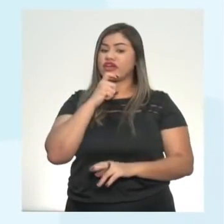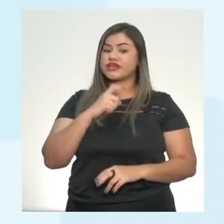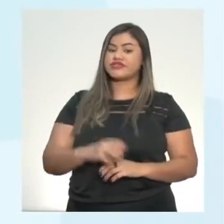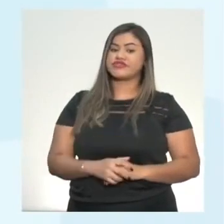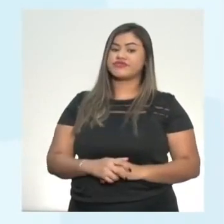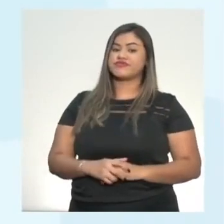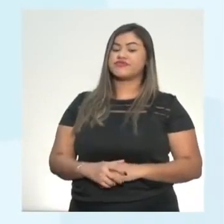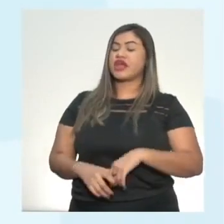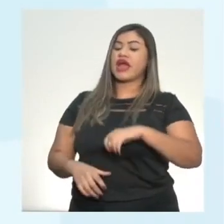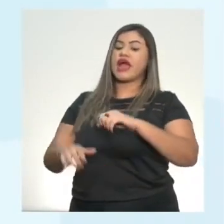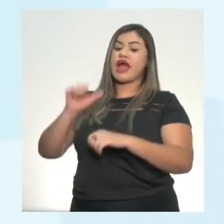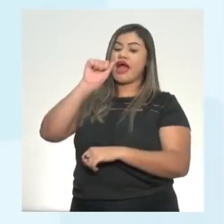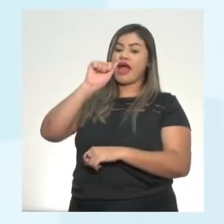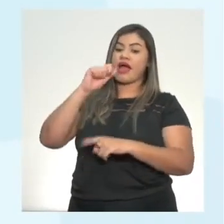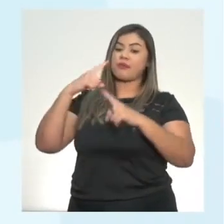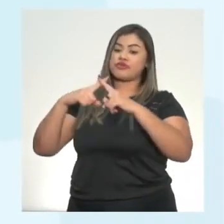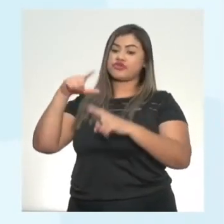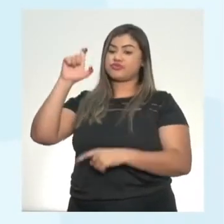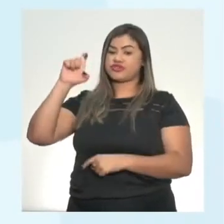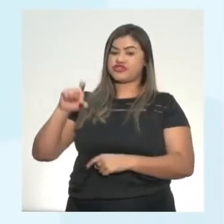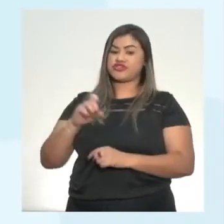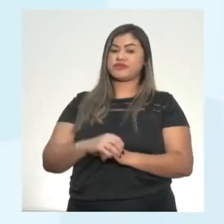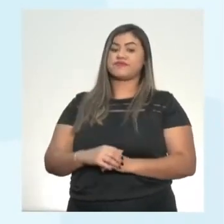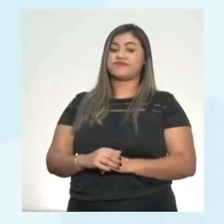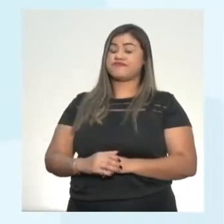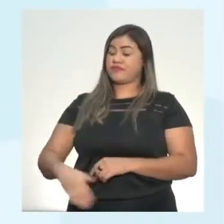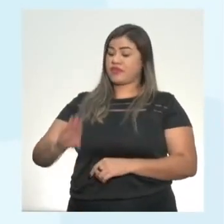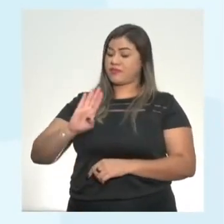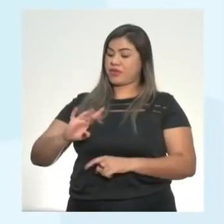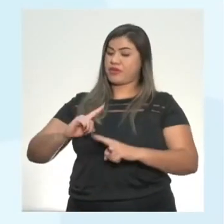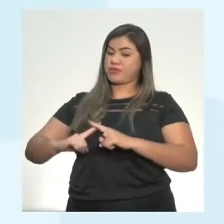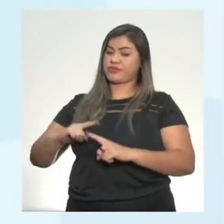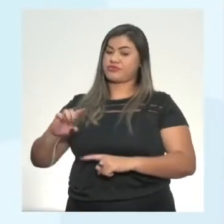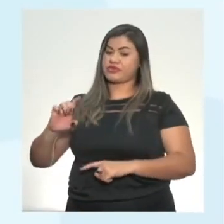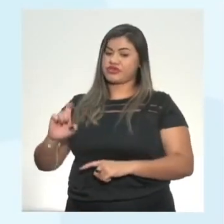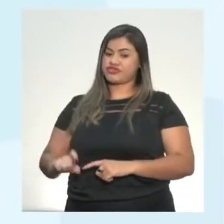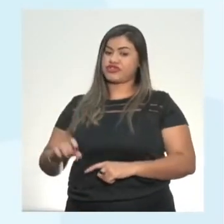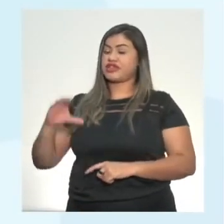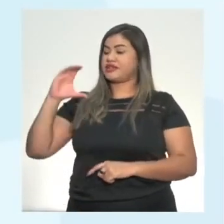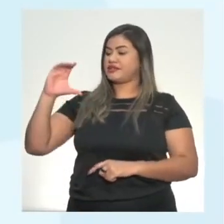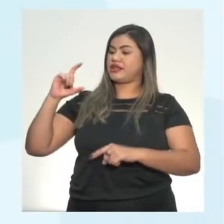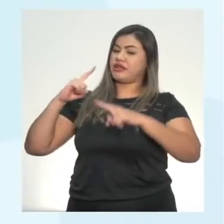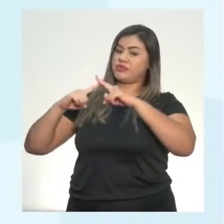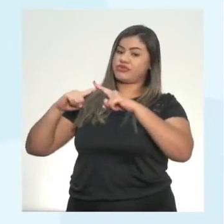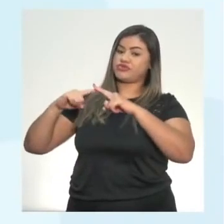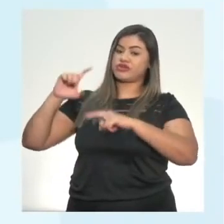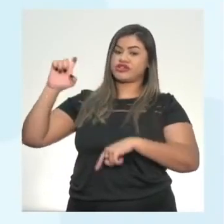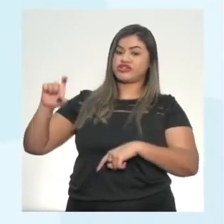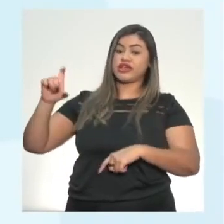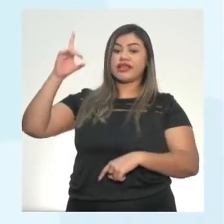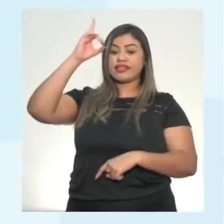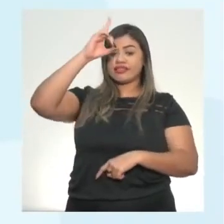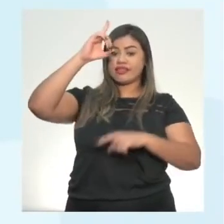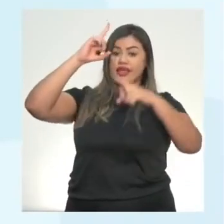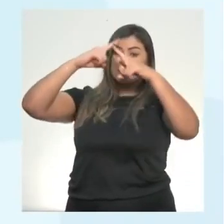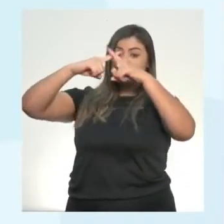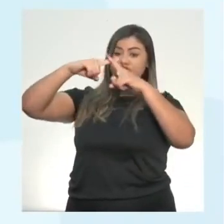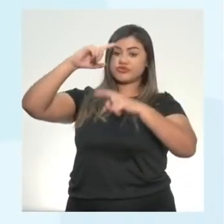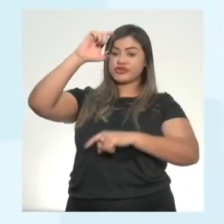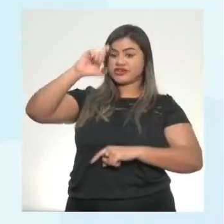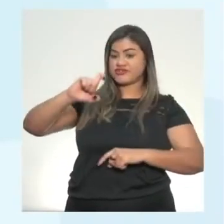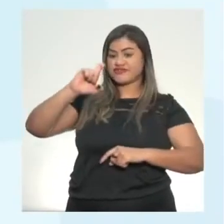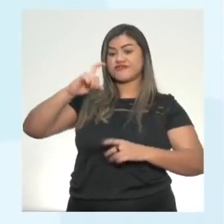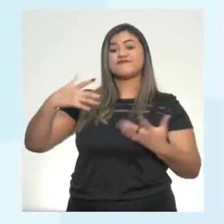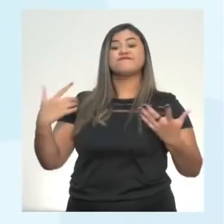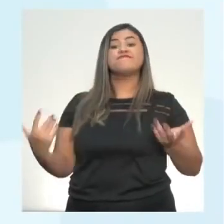que multiplica X, B que multiplica X, C que multiplica X e D que multiplica